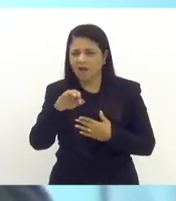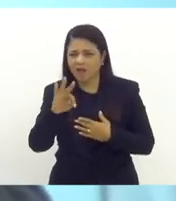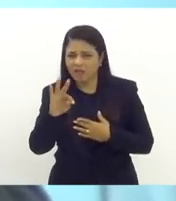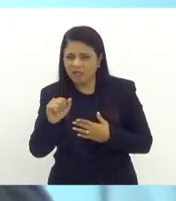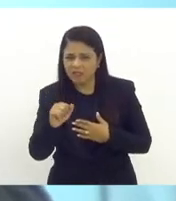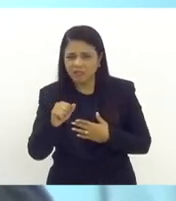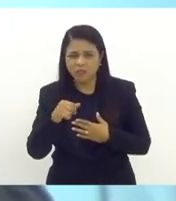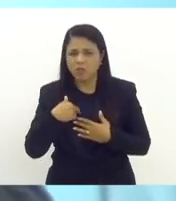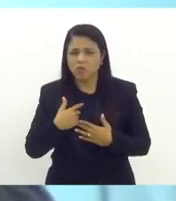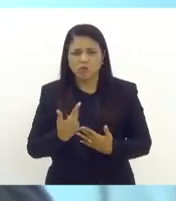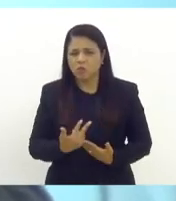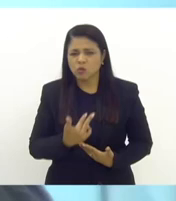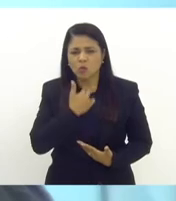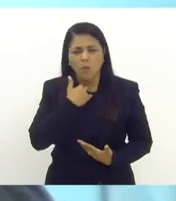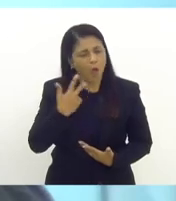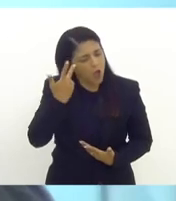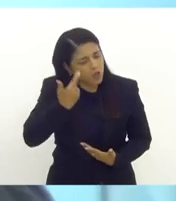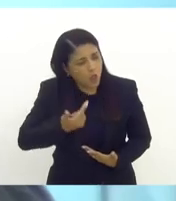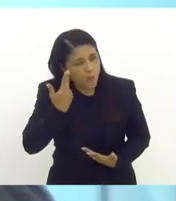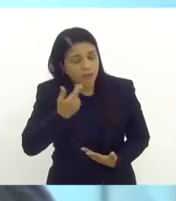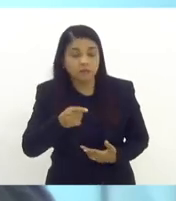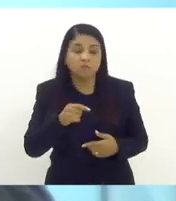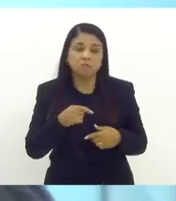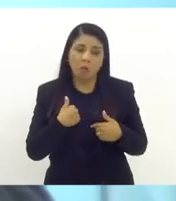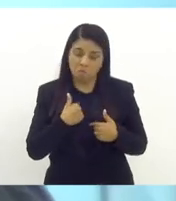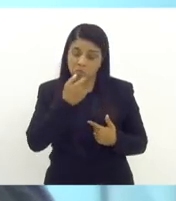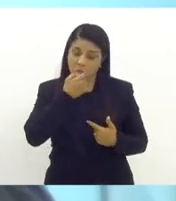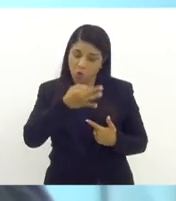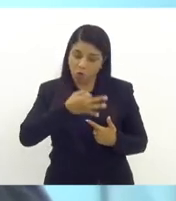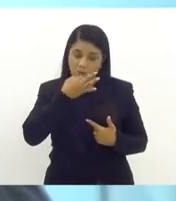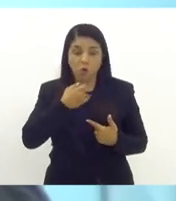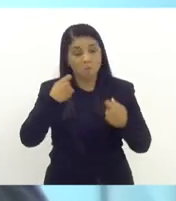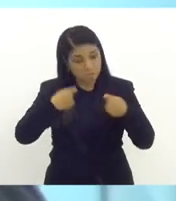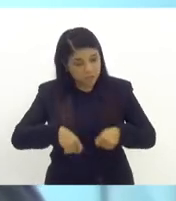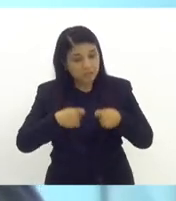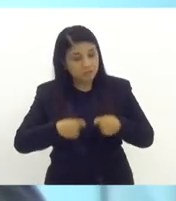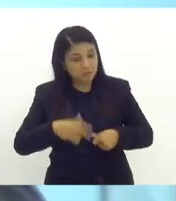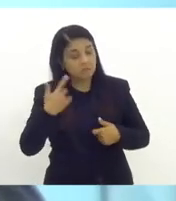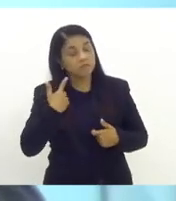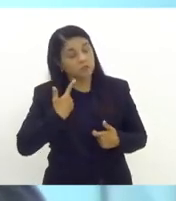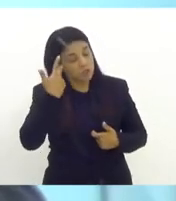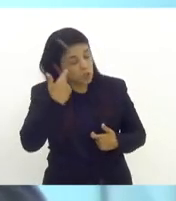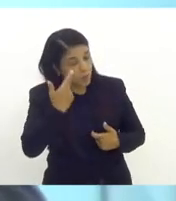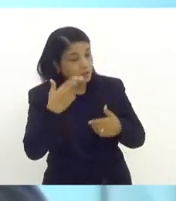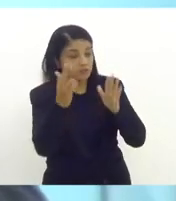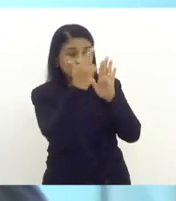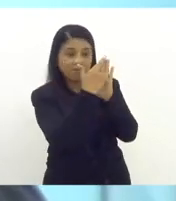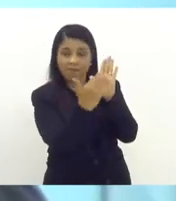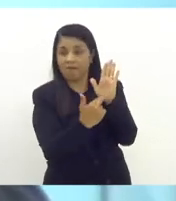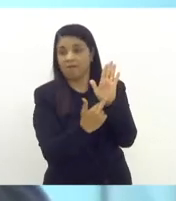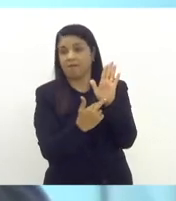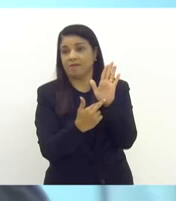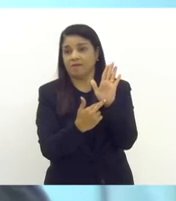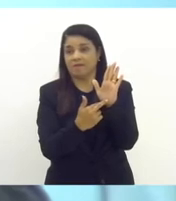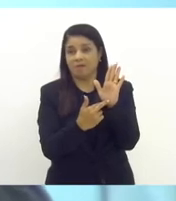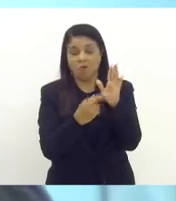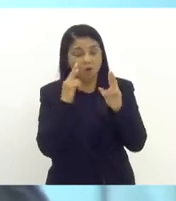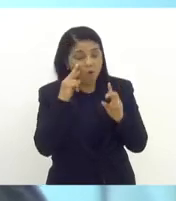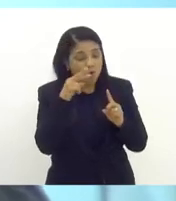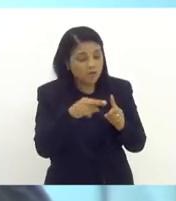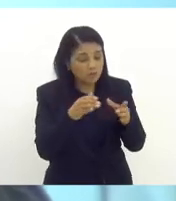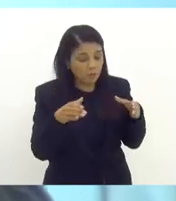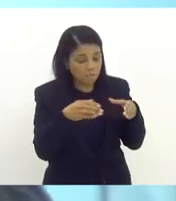eu acho que tem que normalizar sim tá só que a gente tem que normalizar olhando para vocês vendo caso a caso